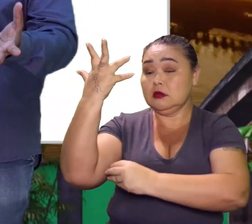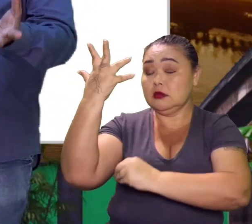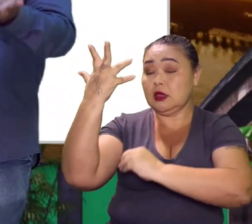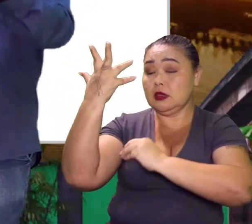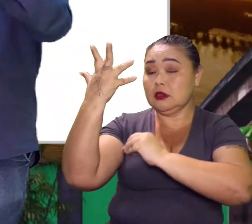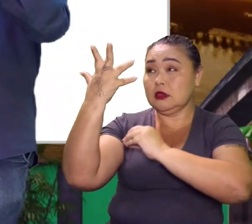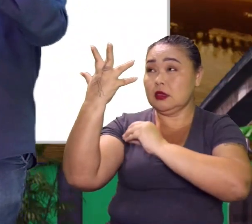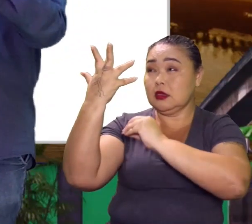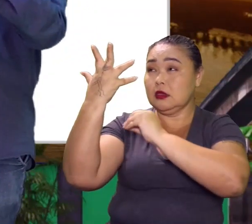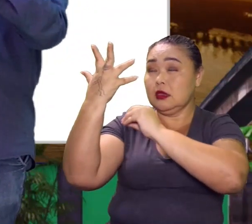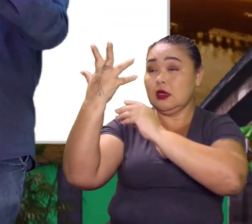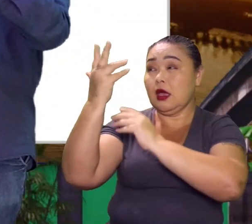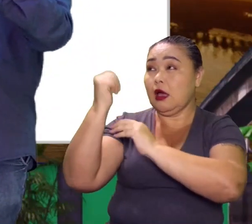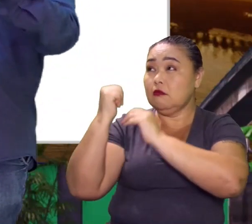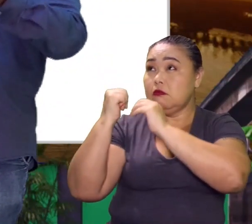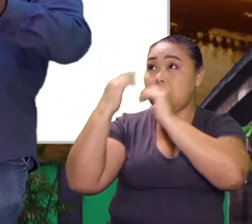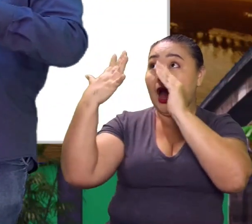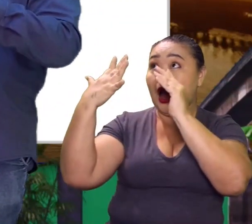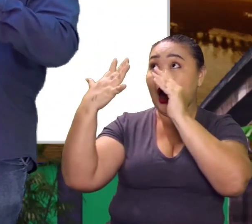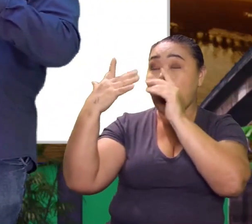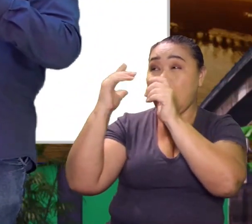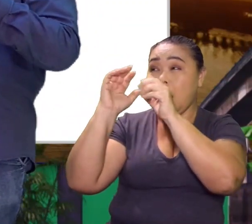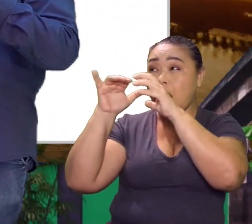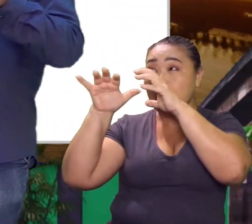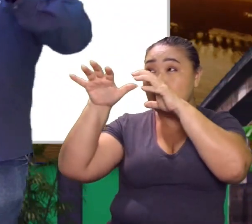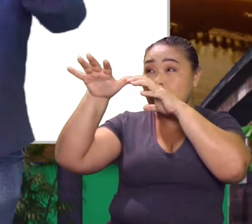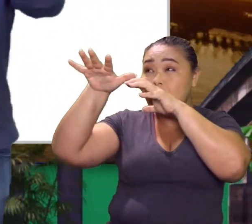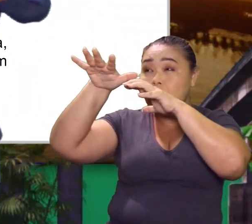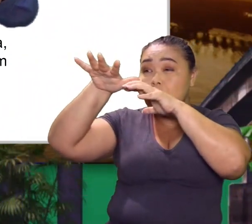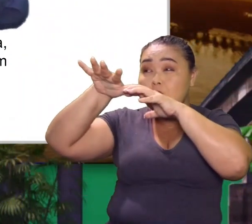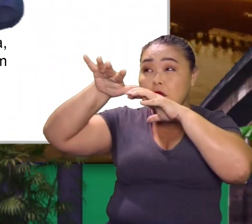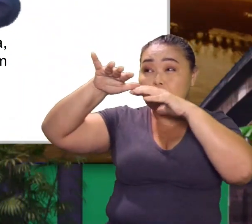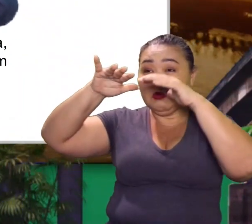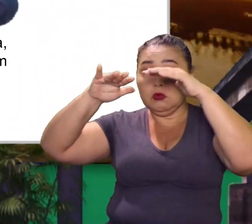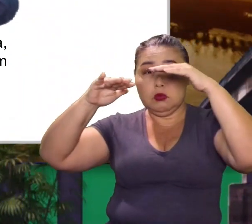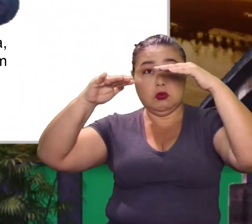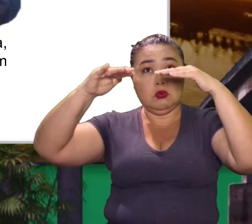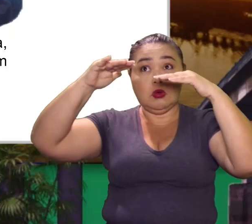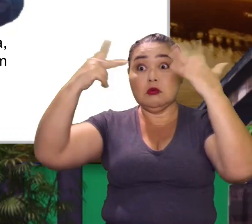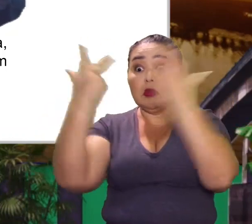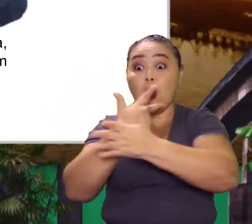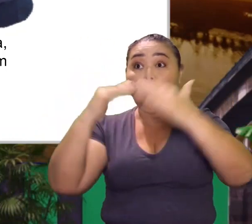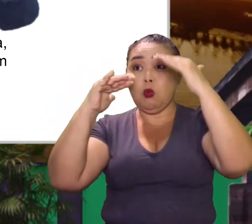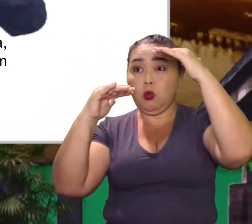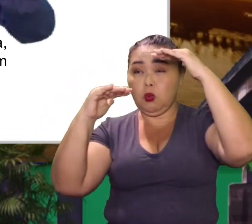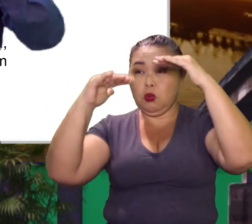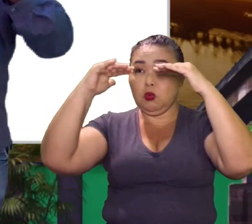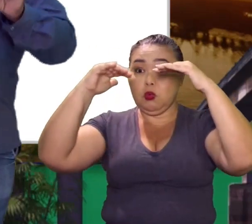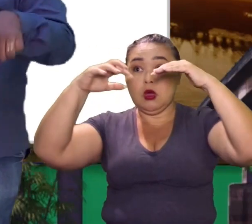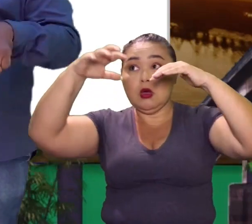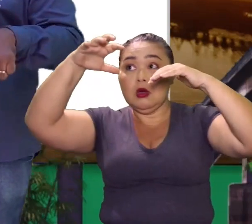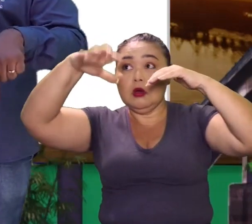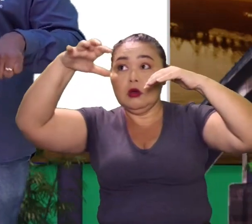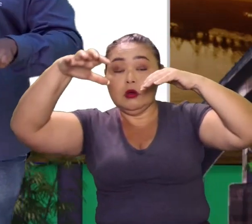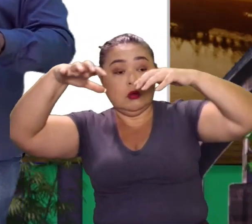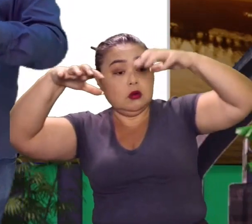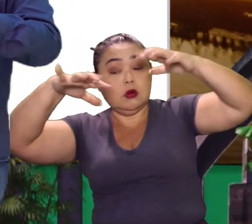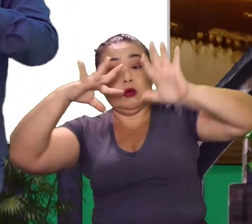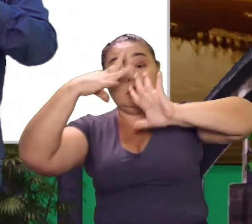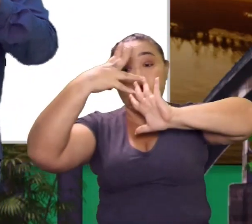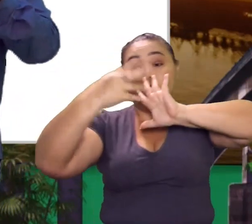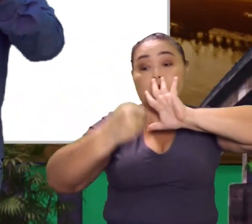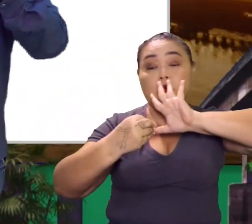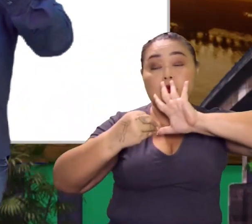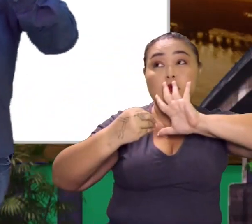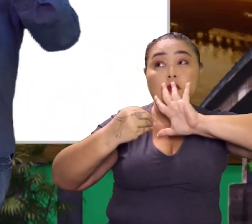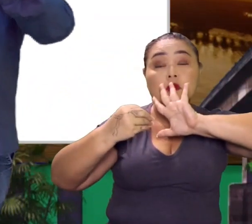ela joga para a atmosfera. E isso faz com que haja o equilíbrio de chuvas, tanto para a Amazônia quanto